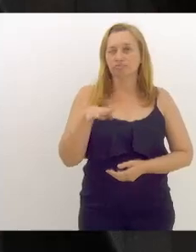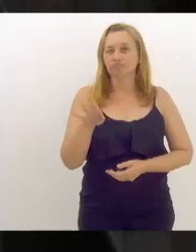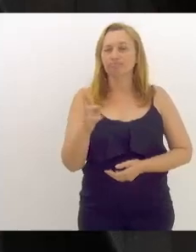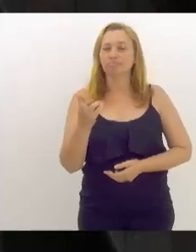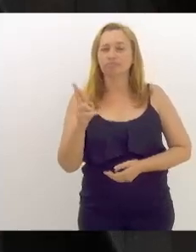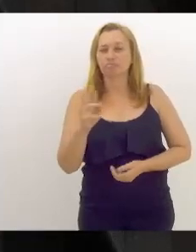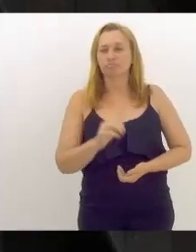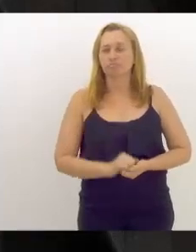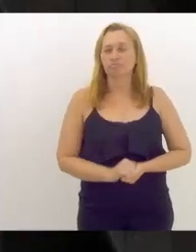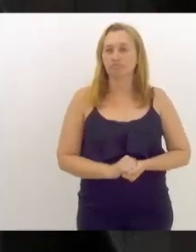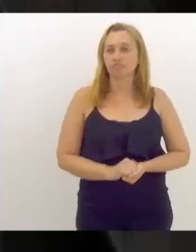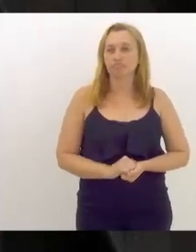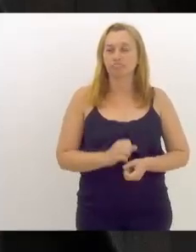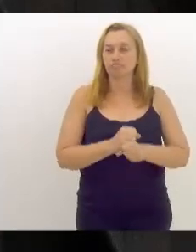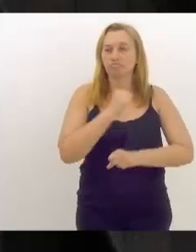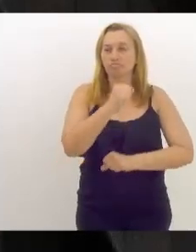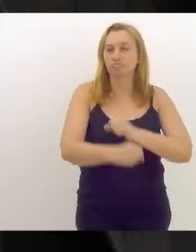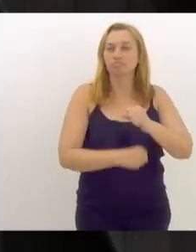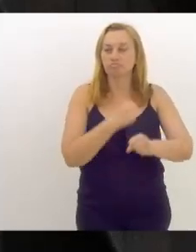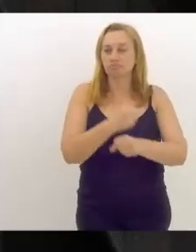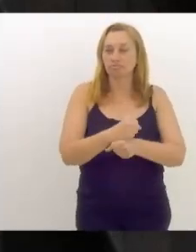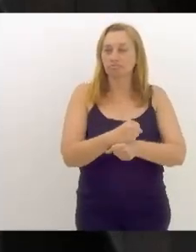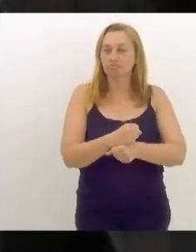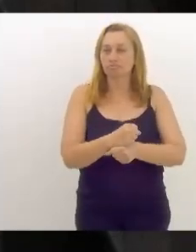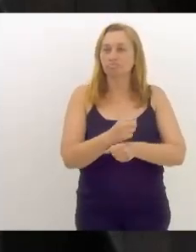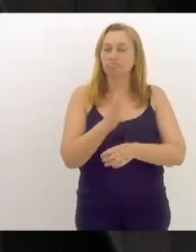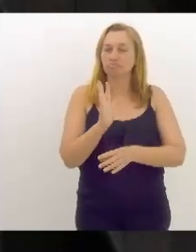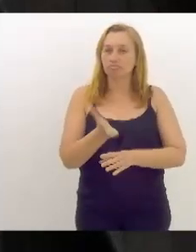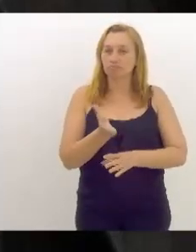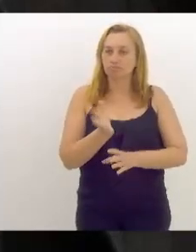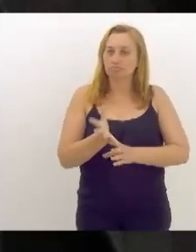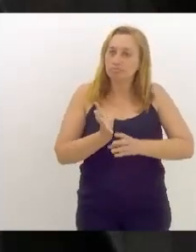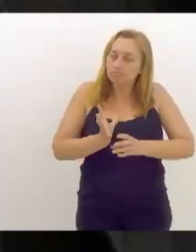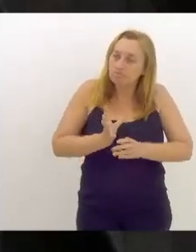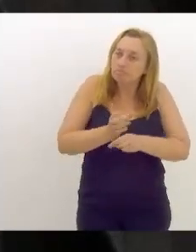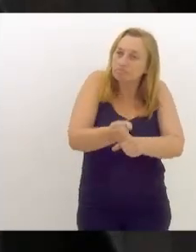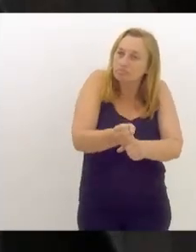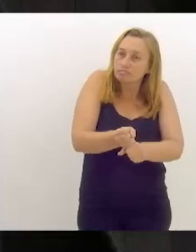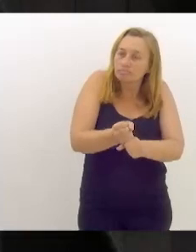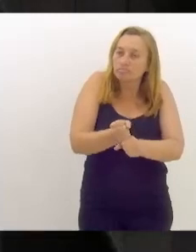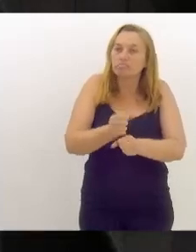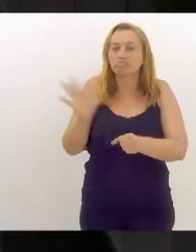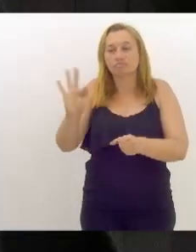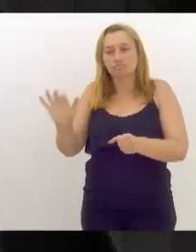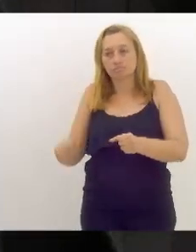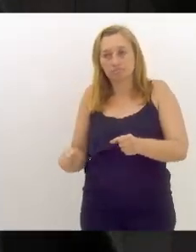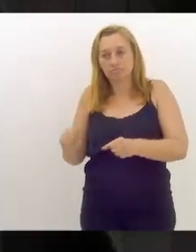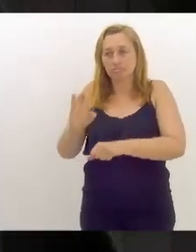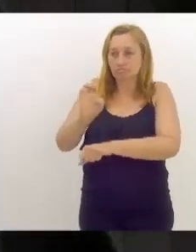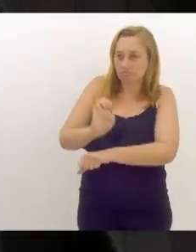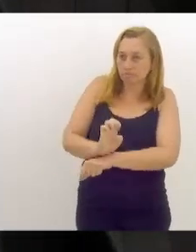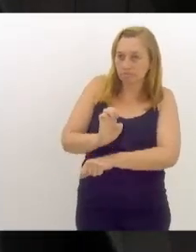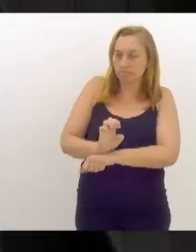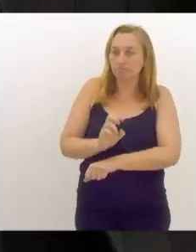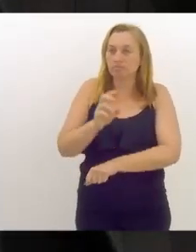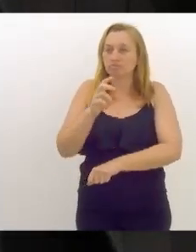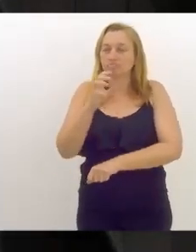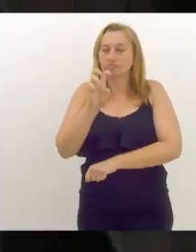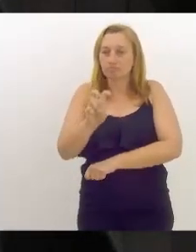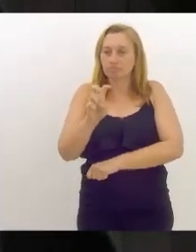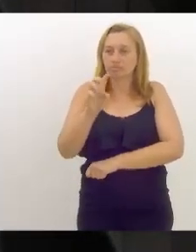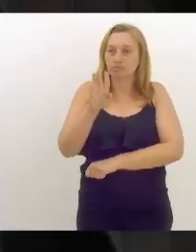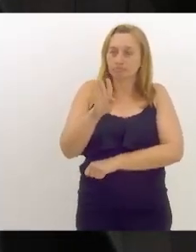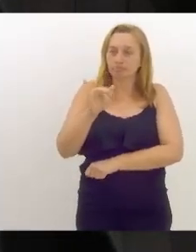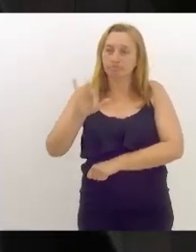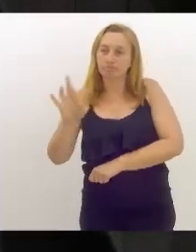reais. E para o ano que vem, segundo os cálculos da Fazenda Estadual, 5 bilhões de reais